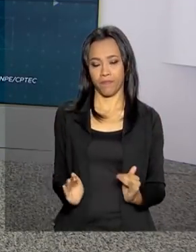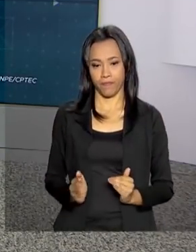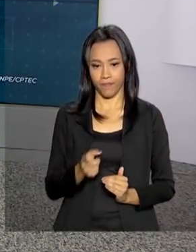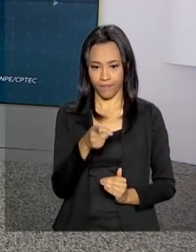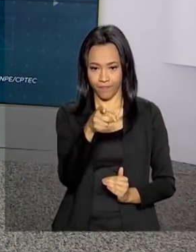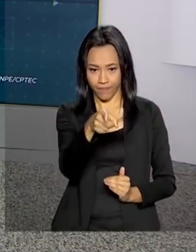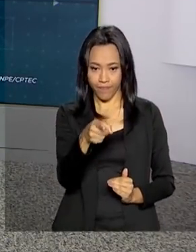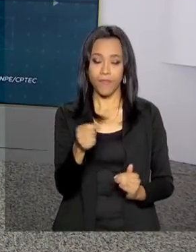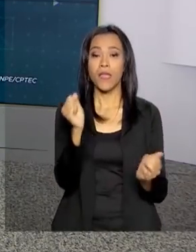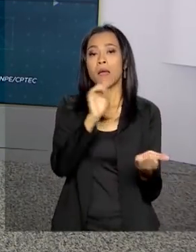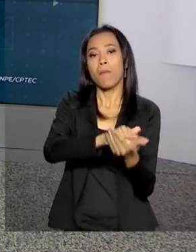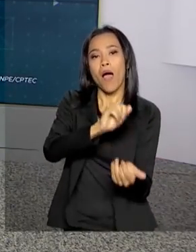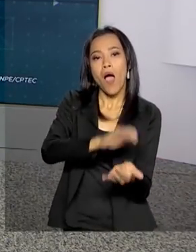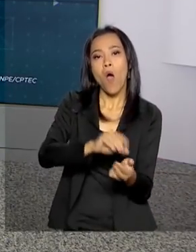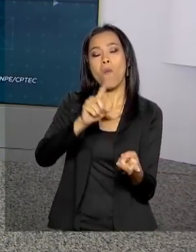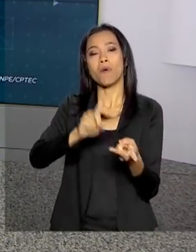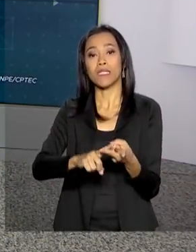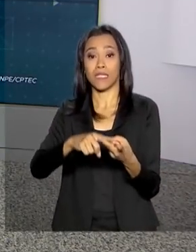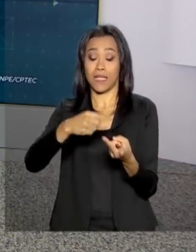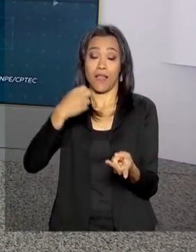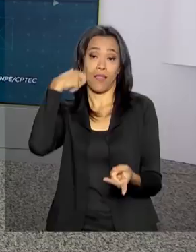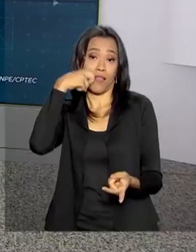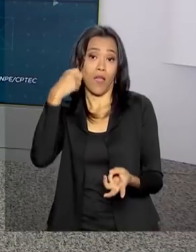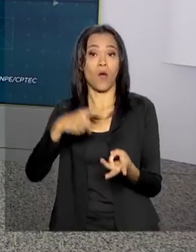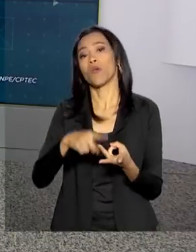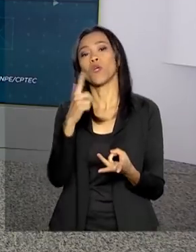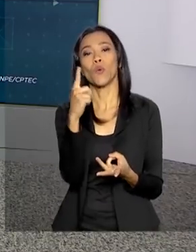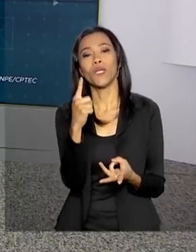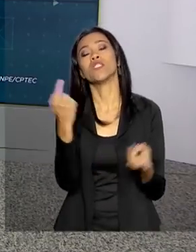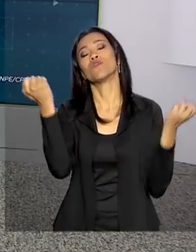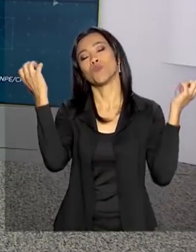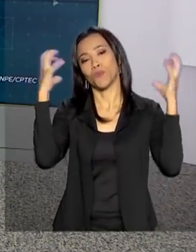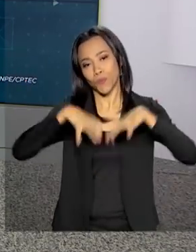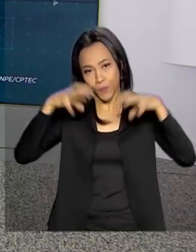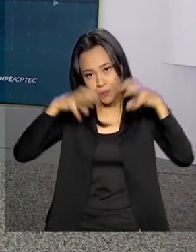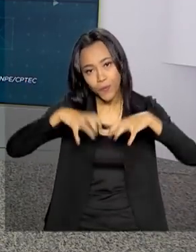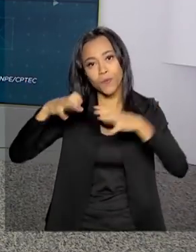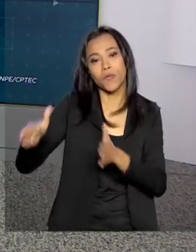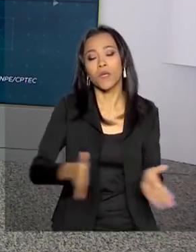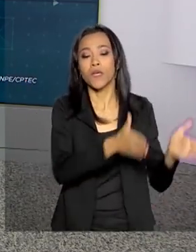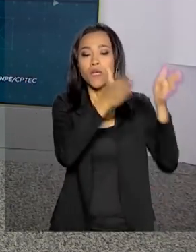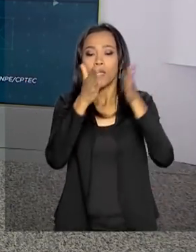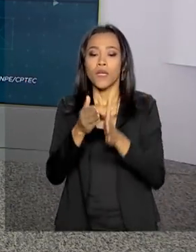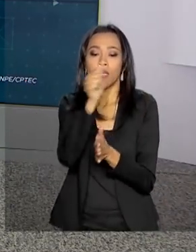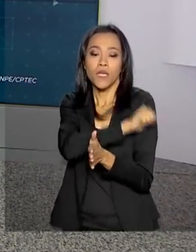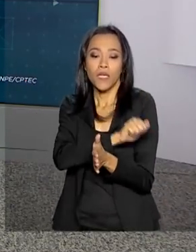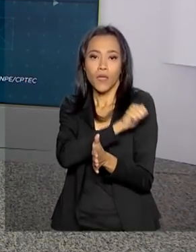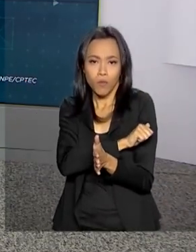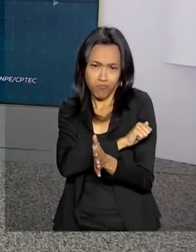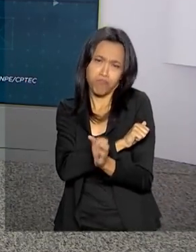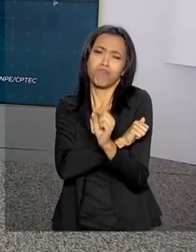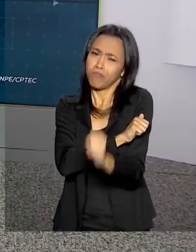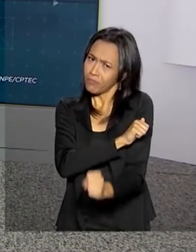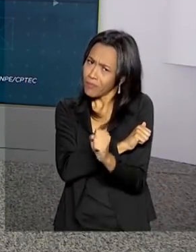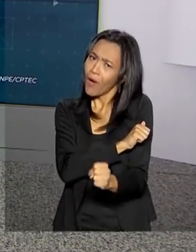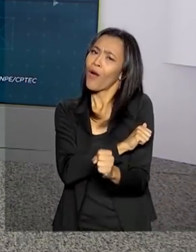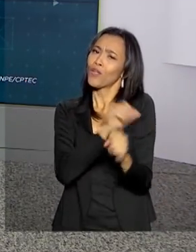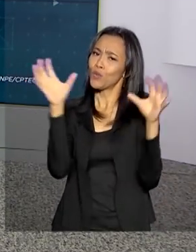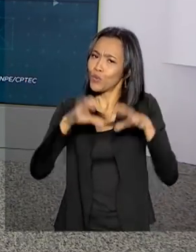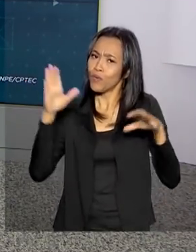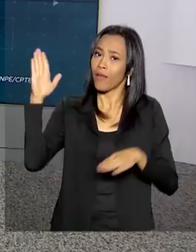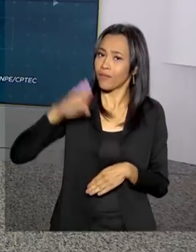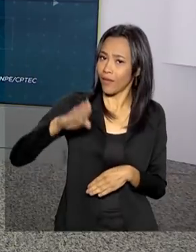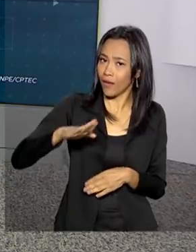palmas em natal e em goiânia nós temos pancadas de chuva no rio de janeiro pode chover de tarde